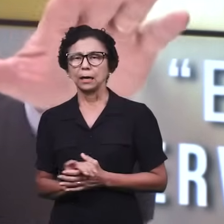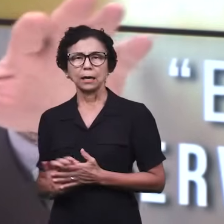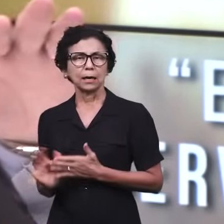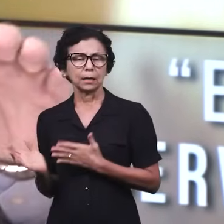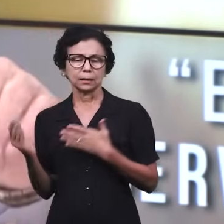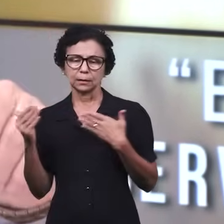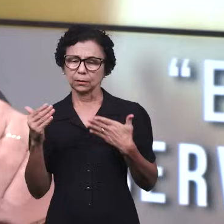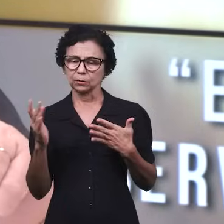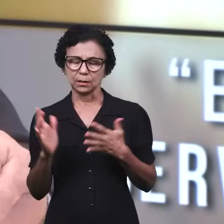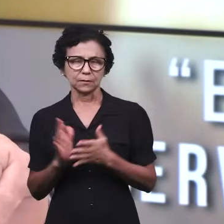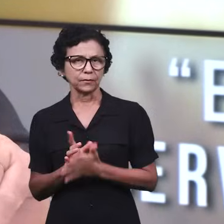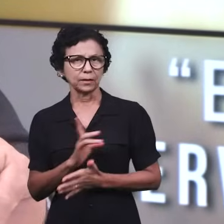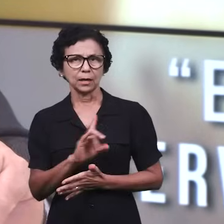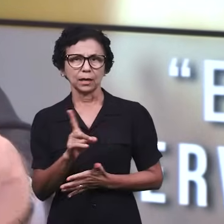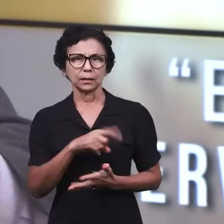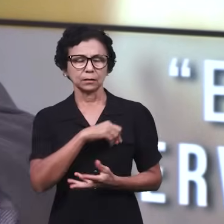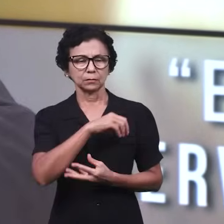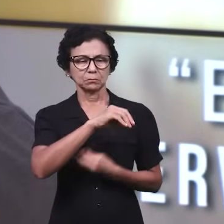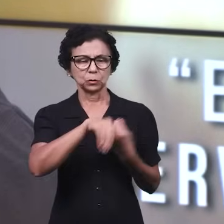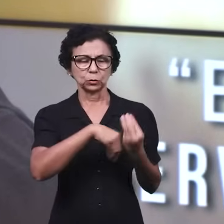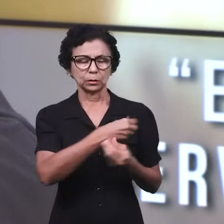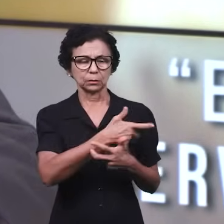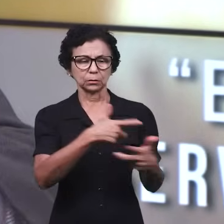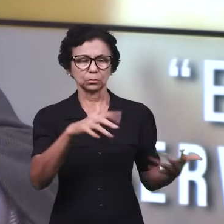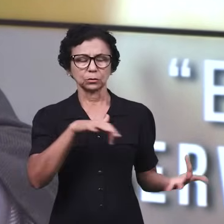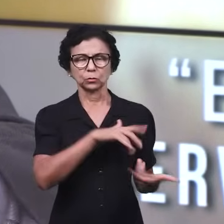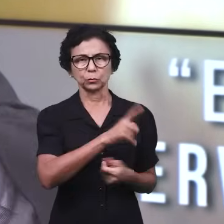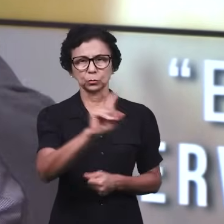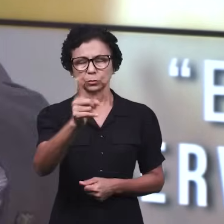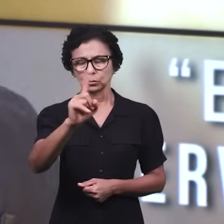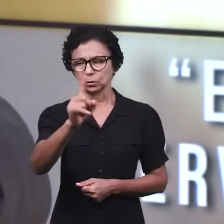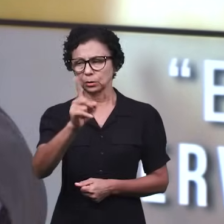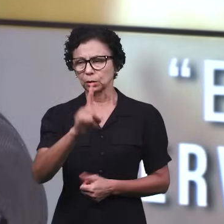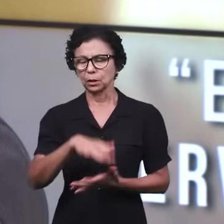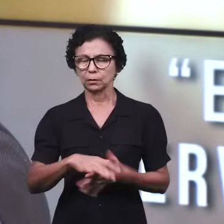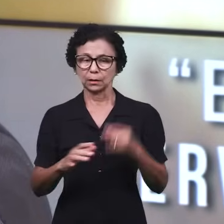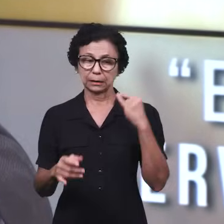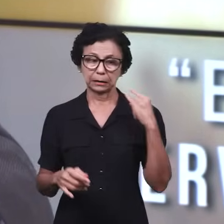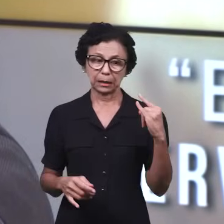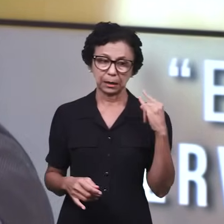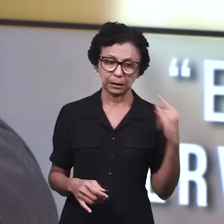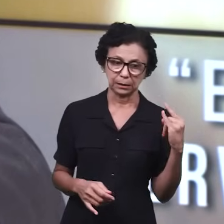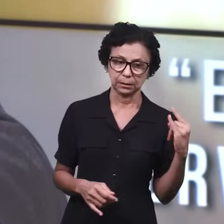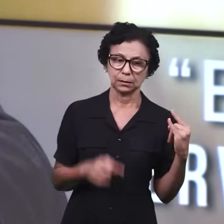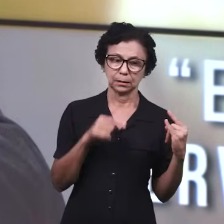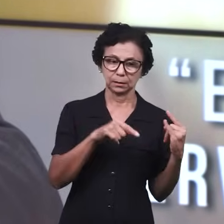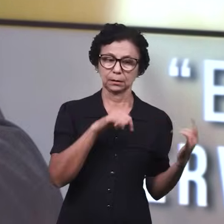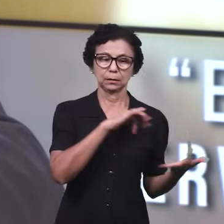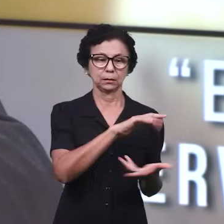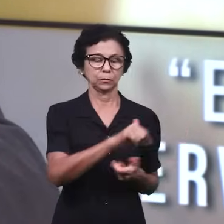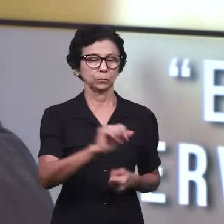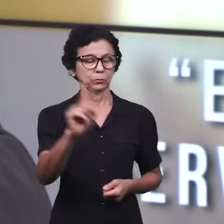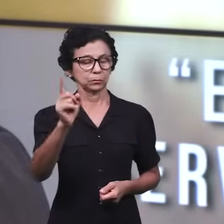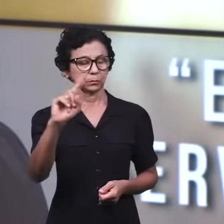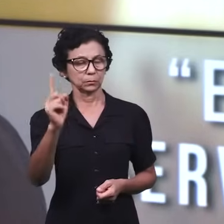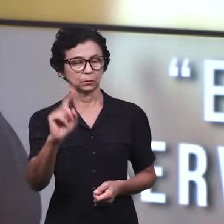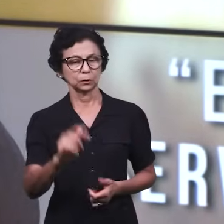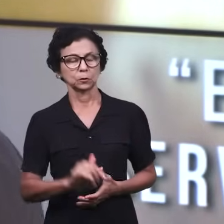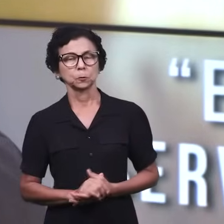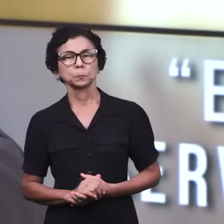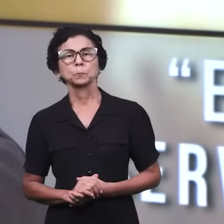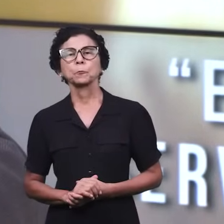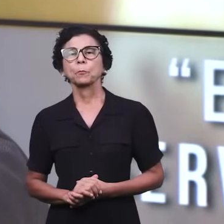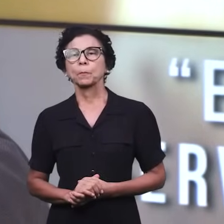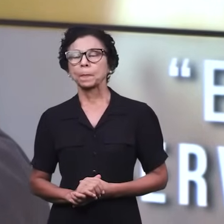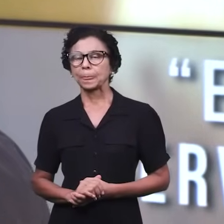aí oferecendo né ela não está presa a esta vida não tá firmada nessa terra o nosso O Nosso tesouro está na